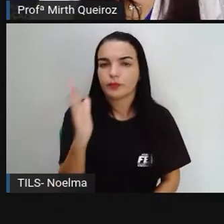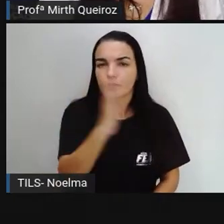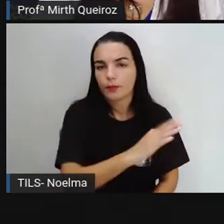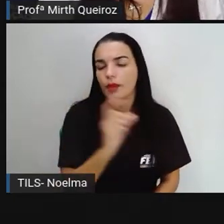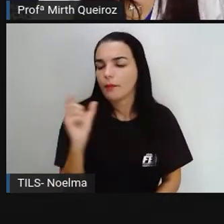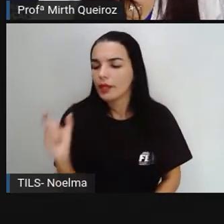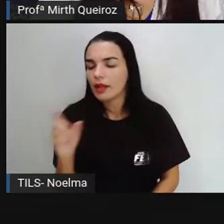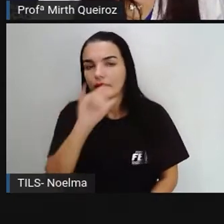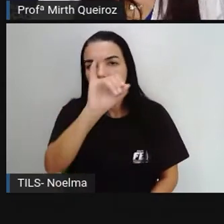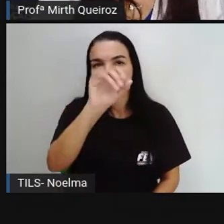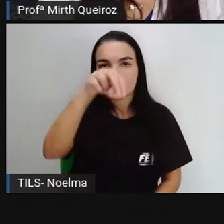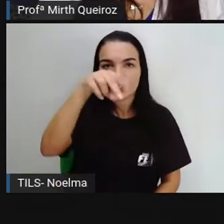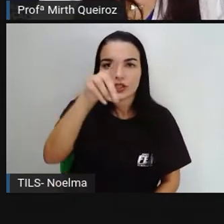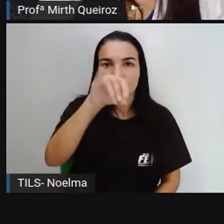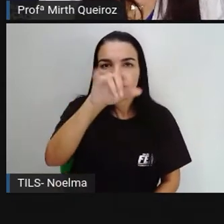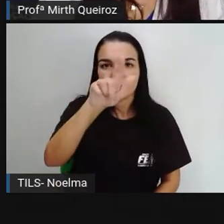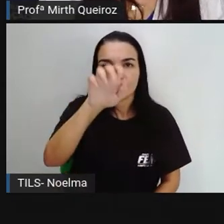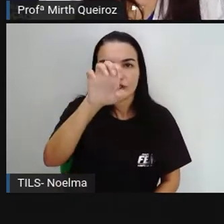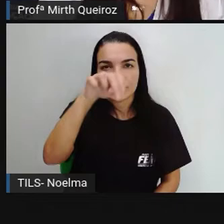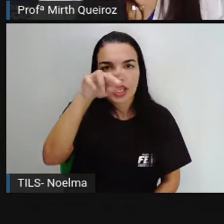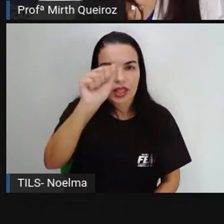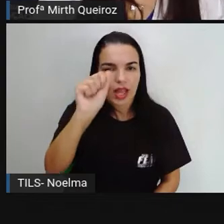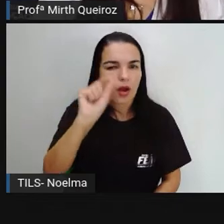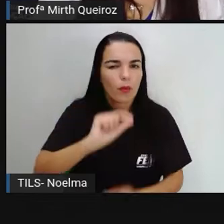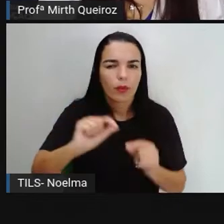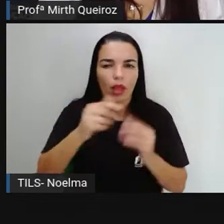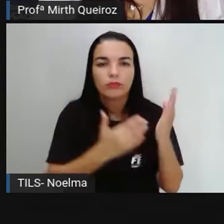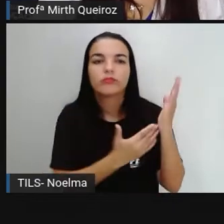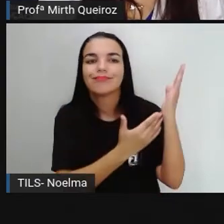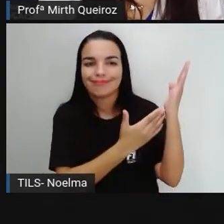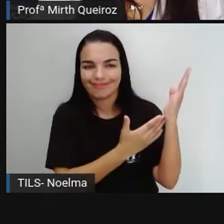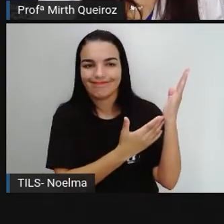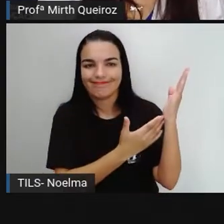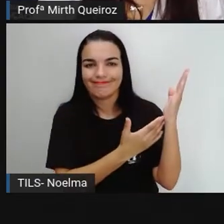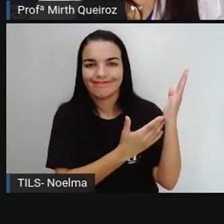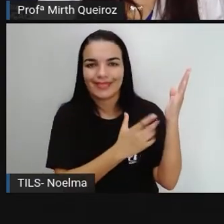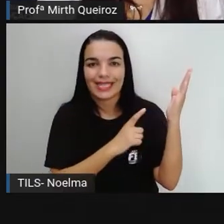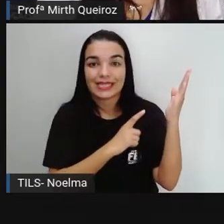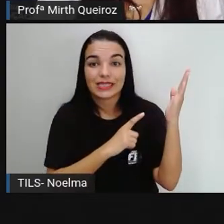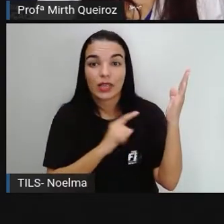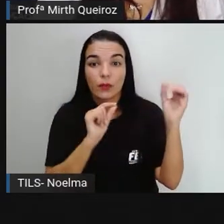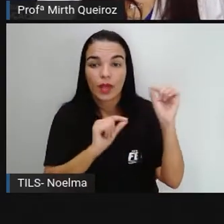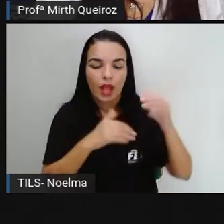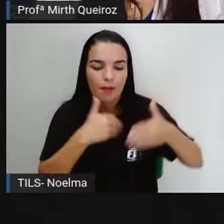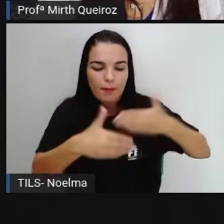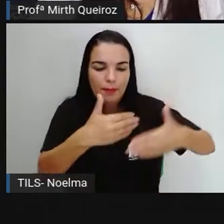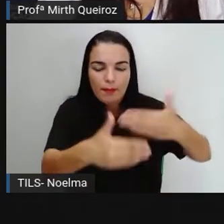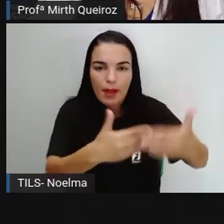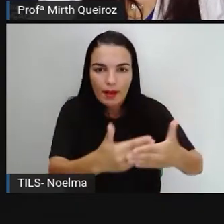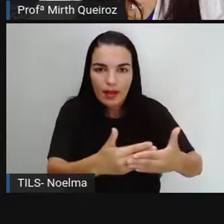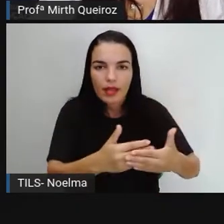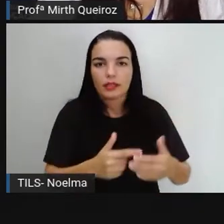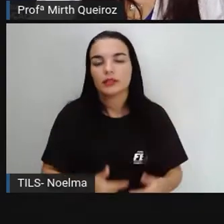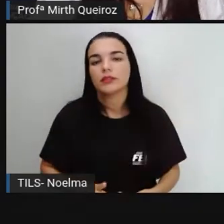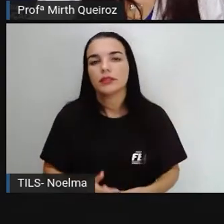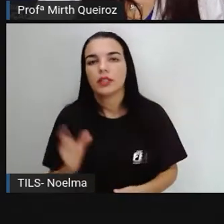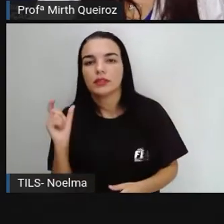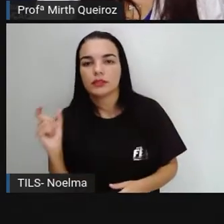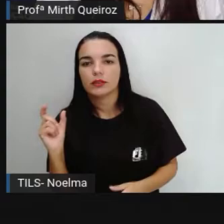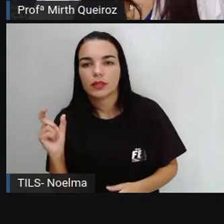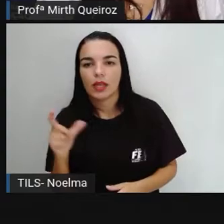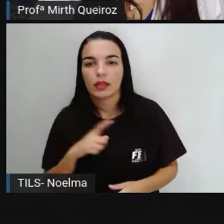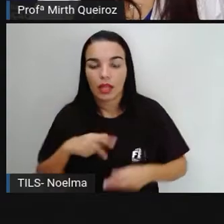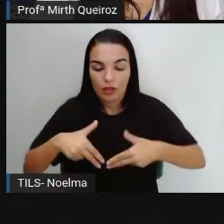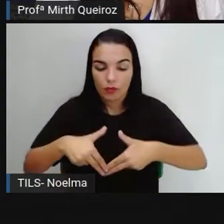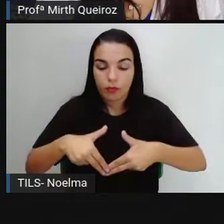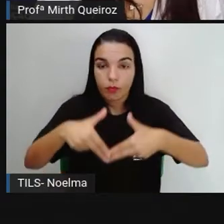tribo indígena. E indígena significa etnia, denominação de um povoado de índios.